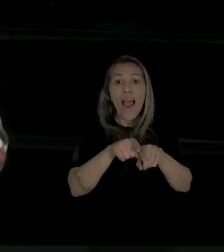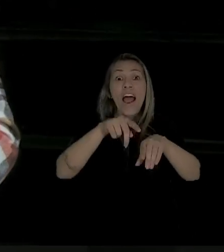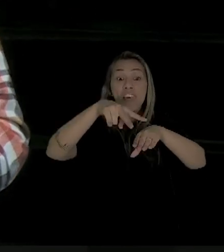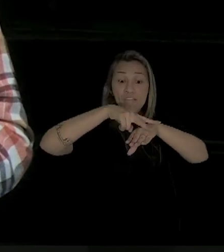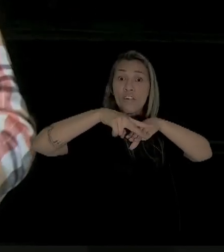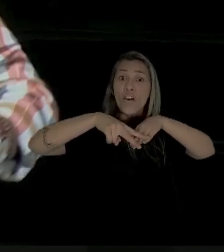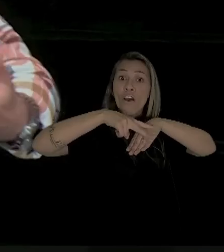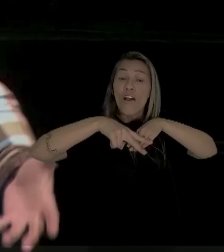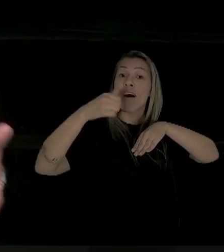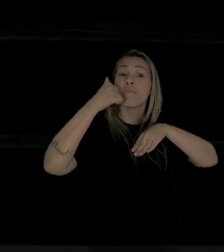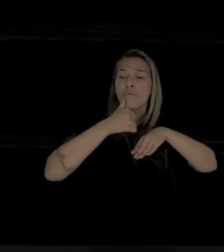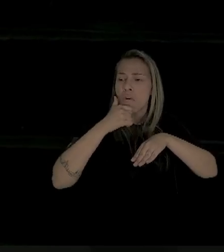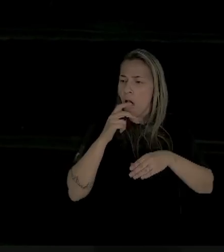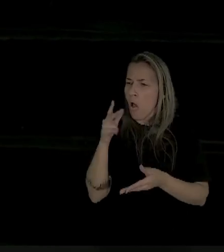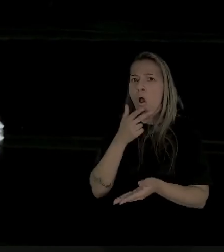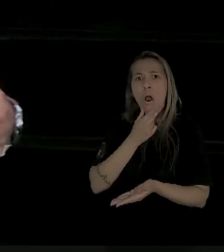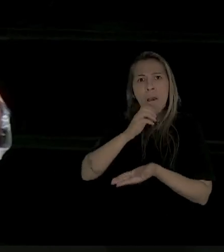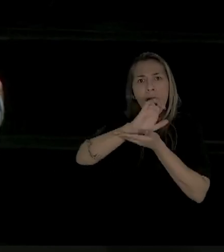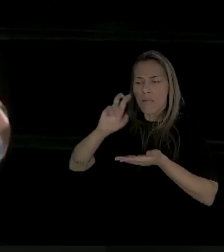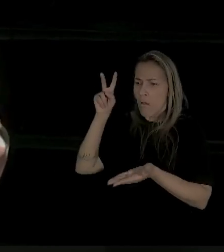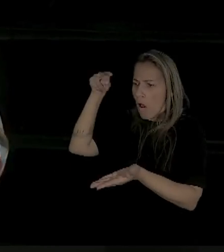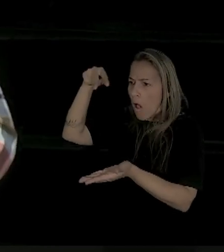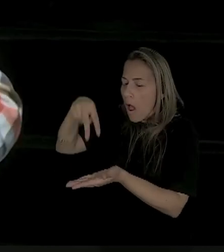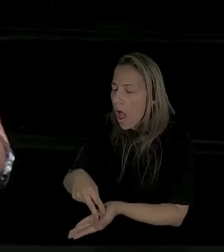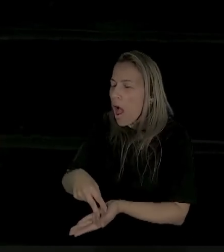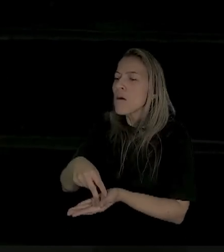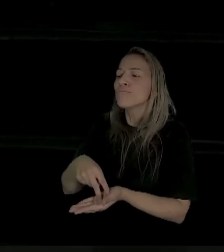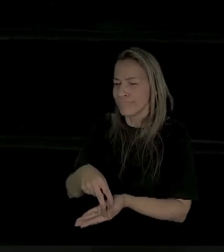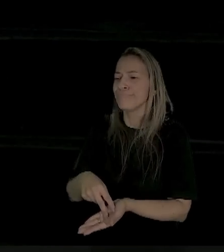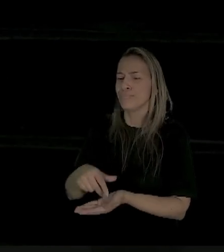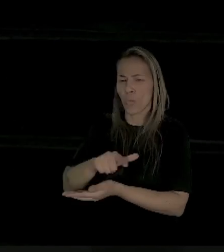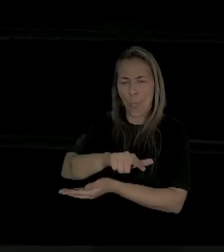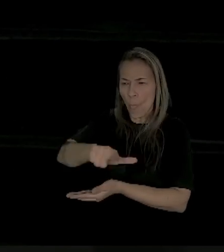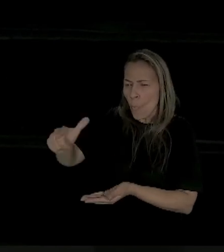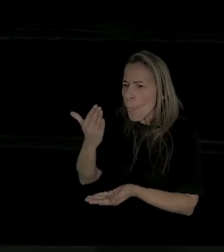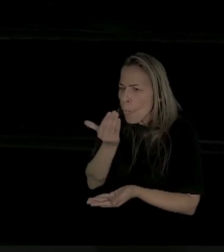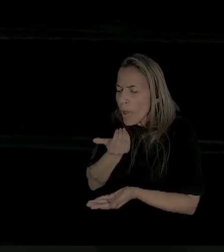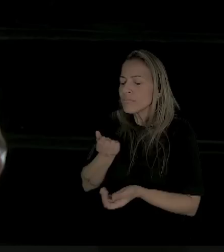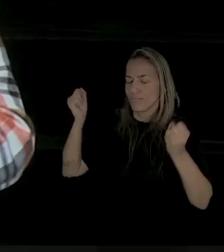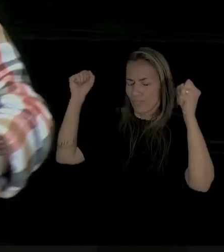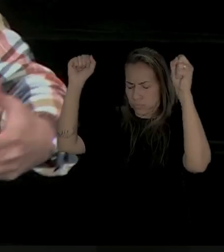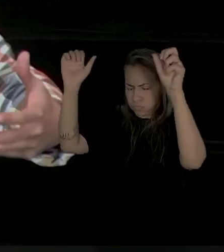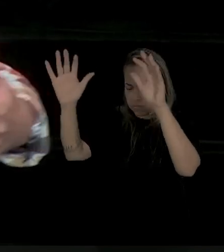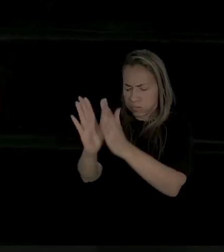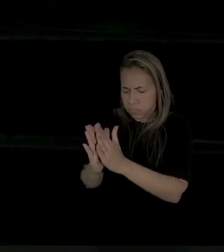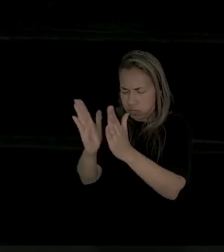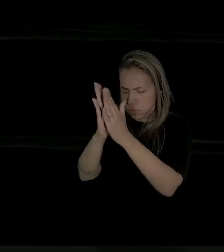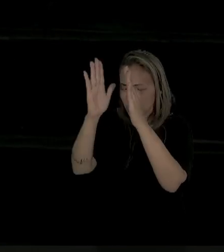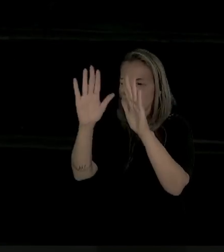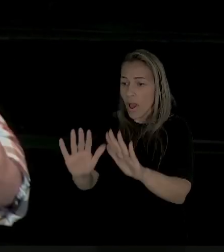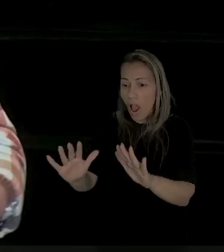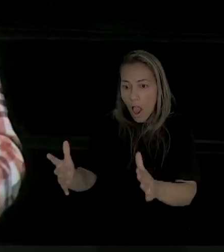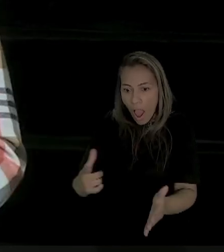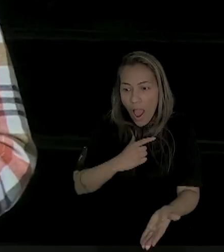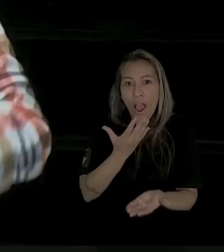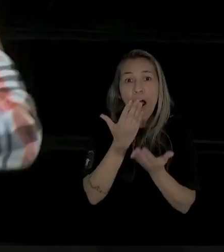não tinha nada, e ele libera uma palavra e a multiplicação vem. Elias era um camarada fora